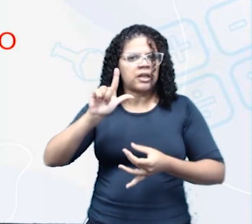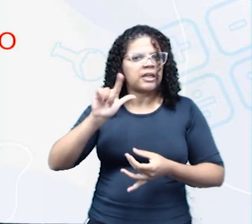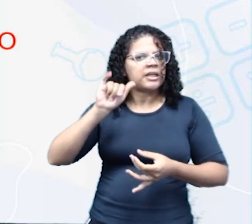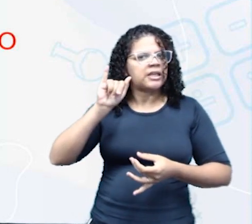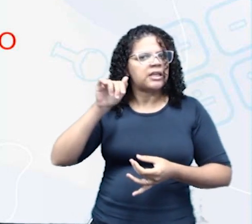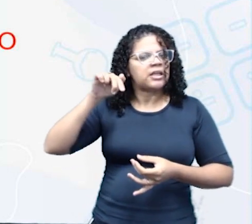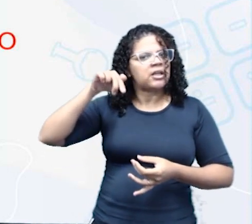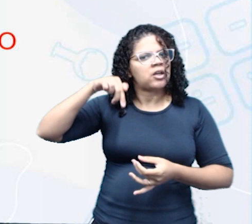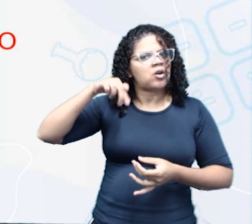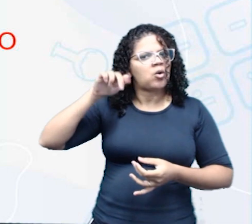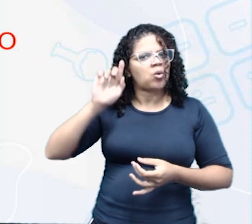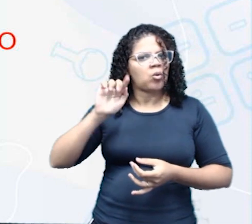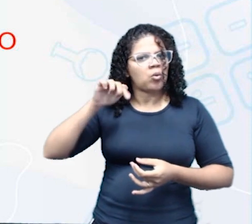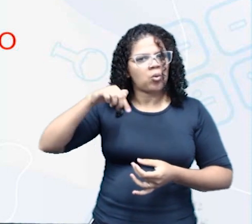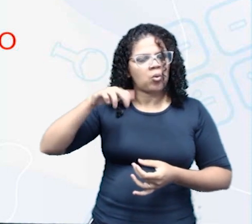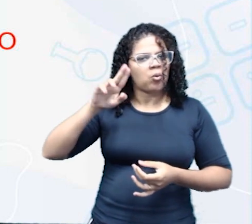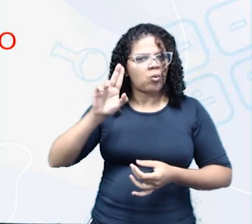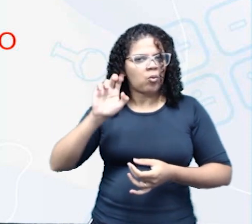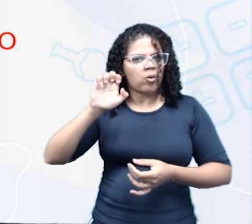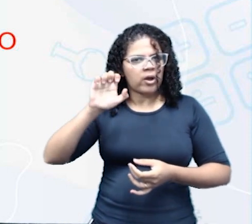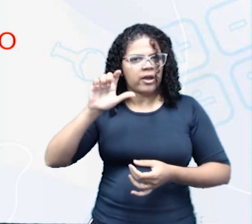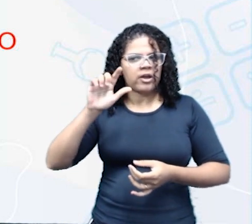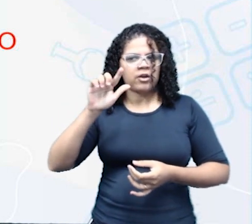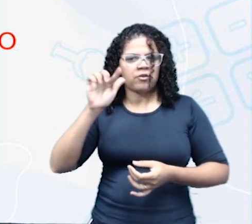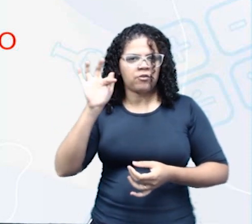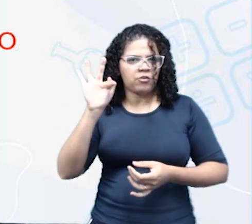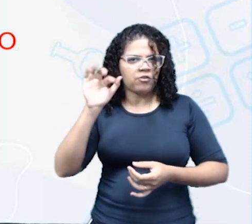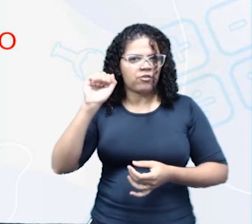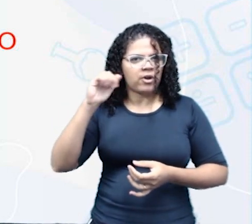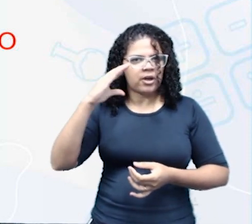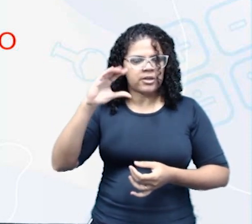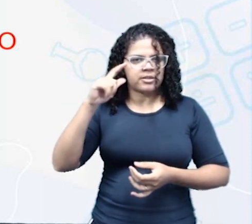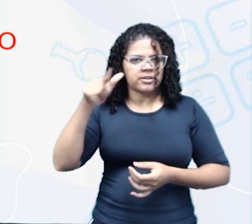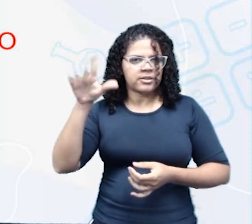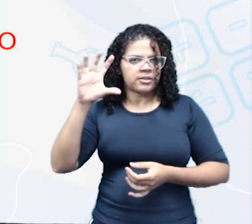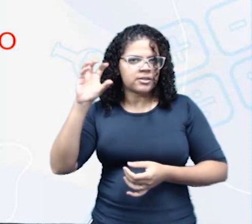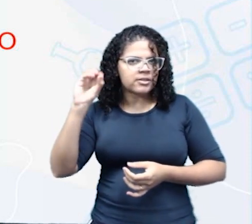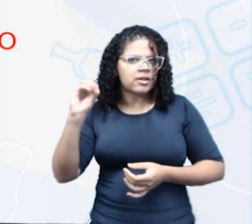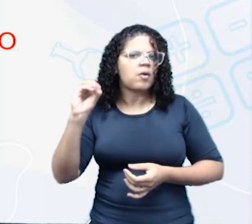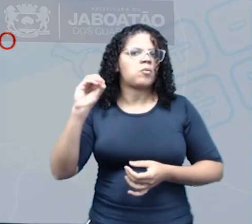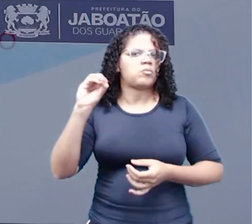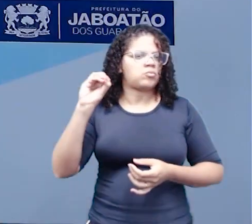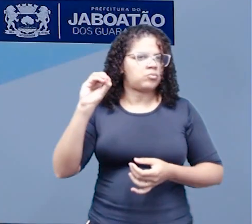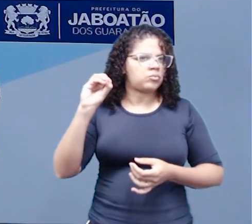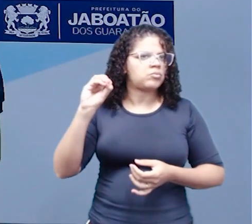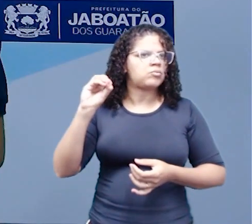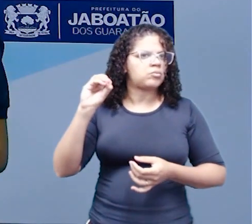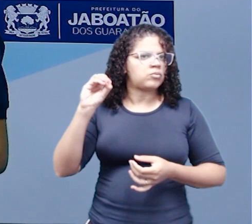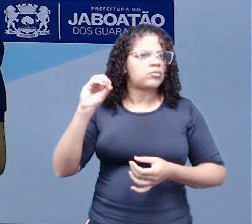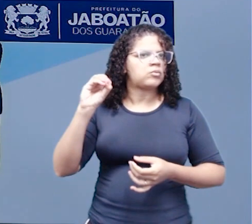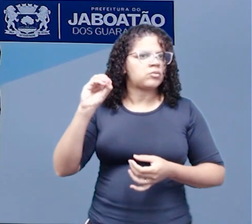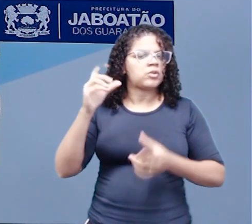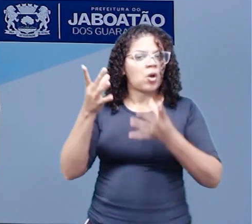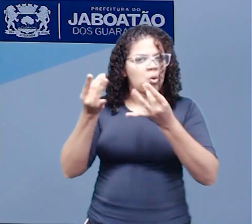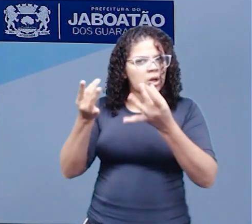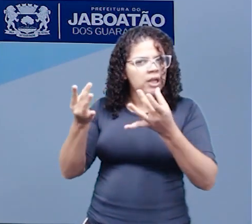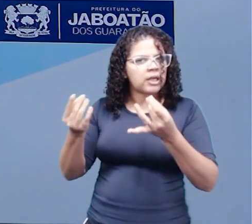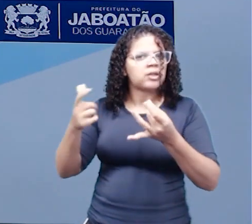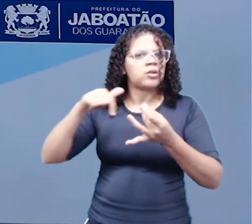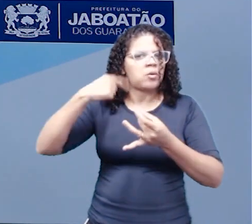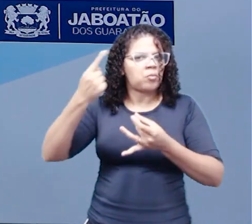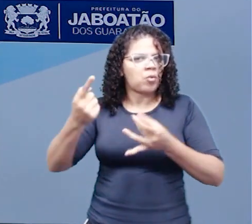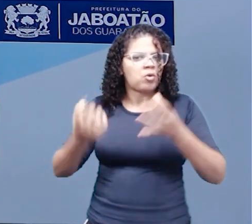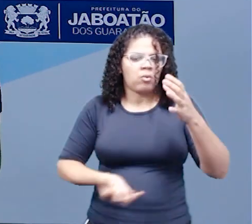Se você adicionar mais calor, esse líquido vira vapor e vai para o estado gasoso. Só que a questão